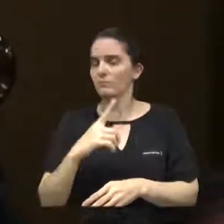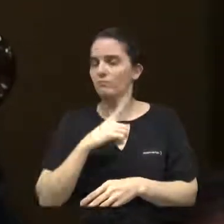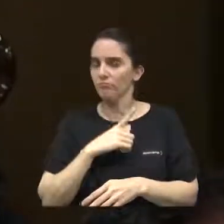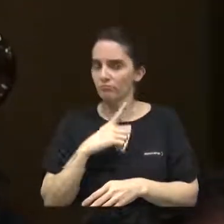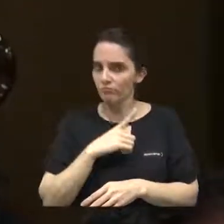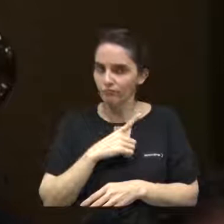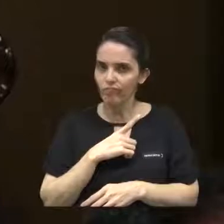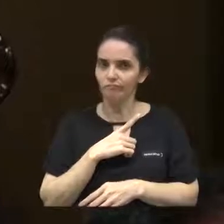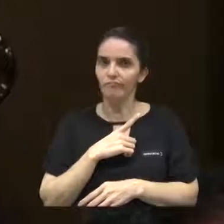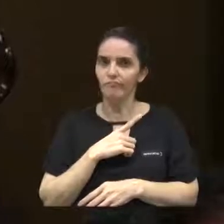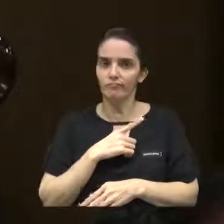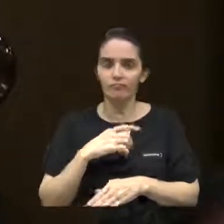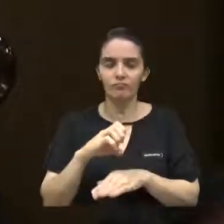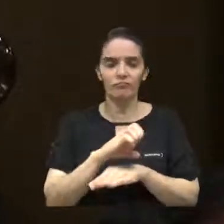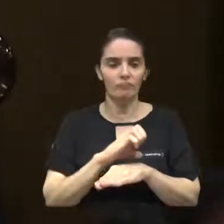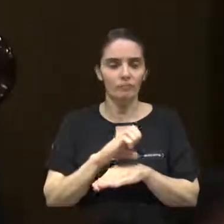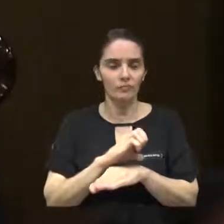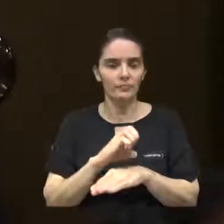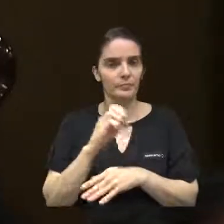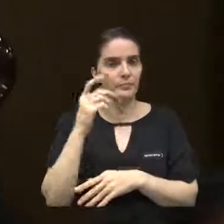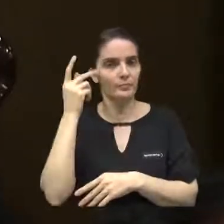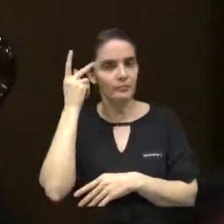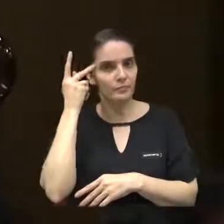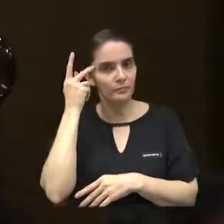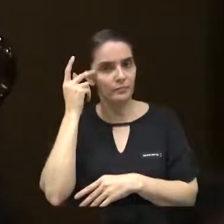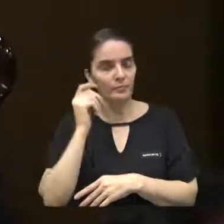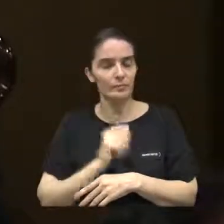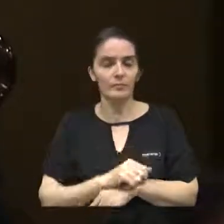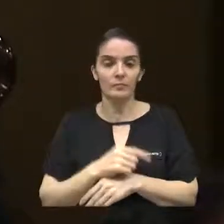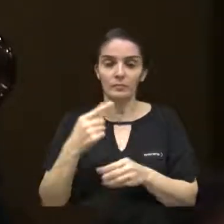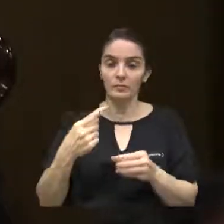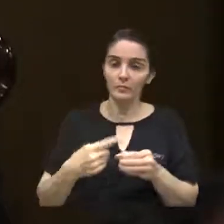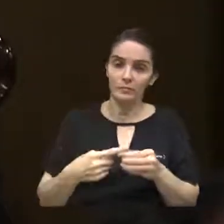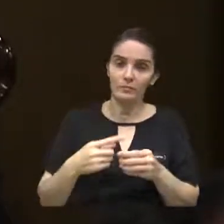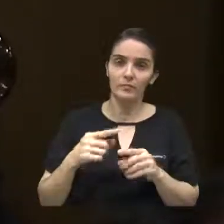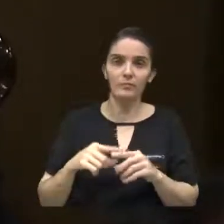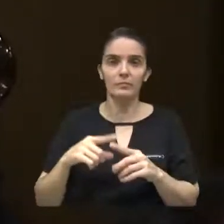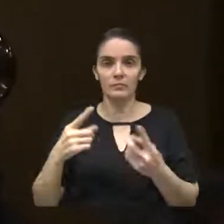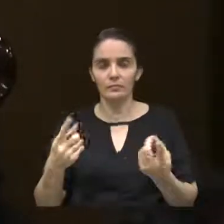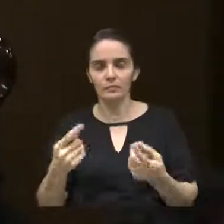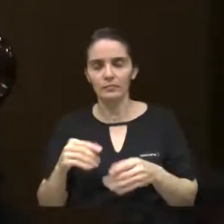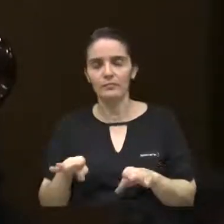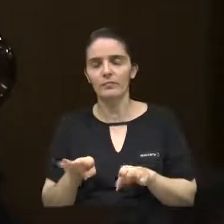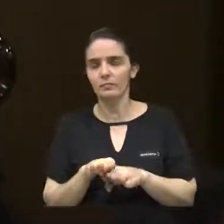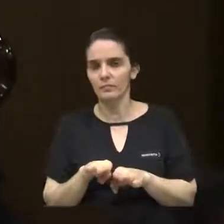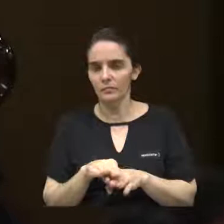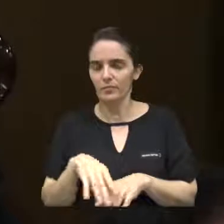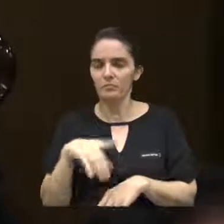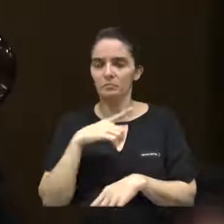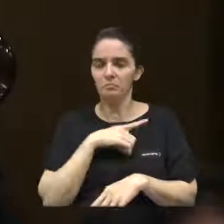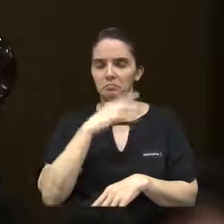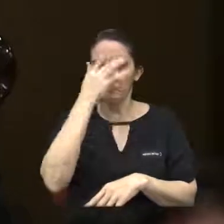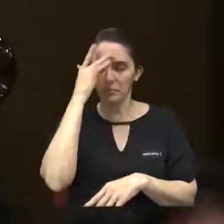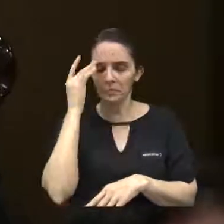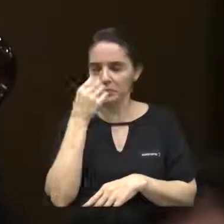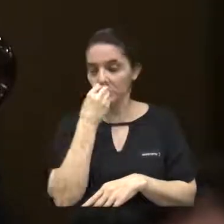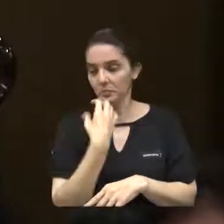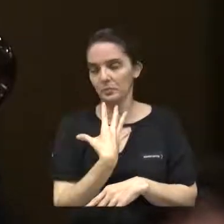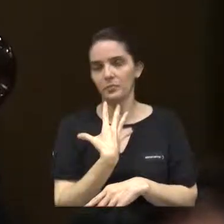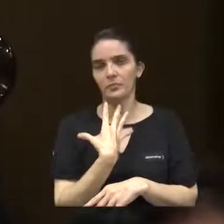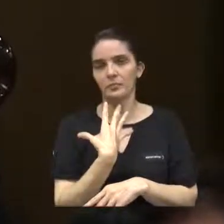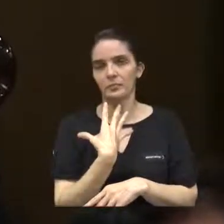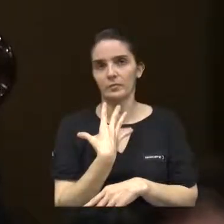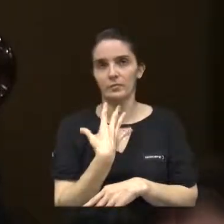do nosso estado e da nossa cidade, mas tem pessoas que merecem ser valorizadas. E eu tenho